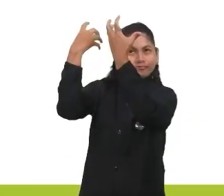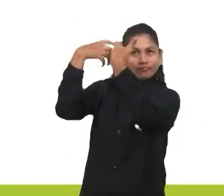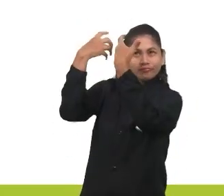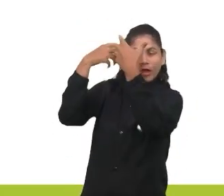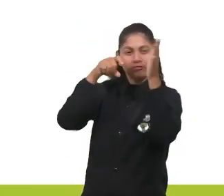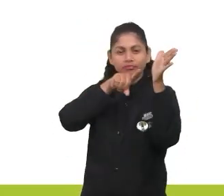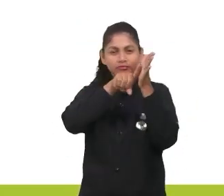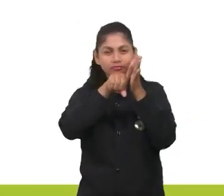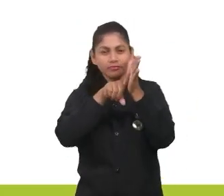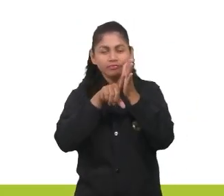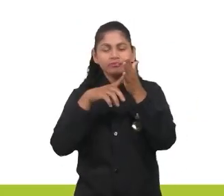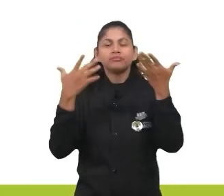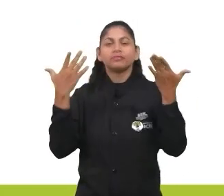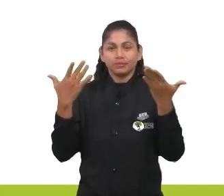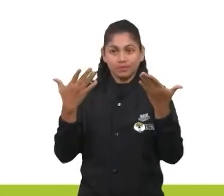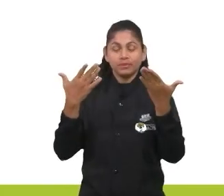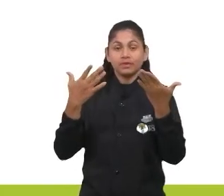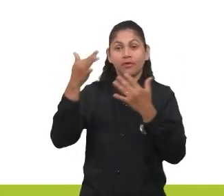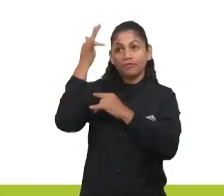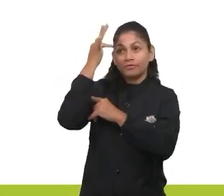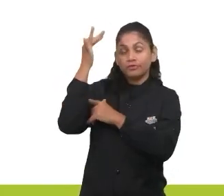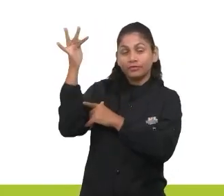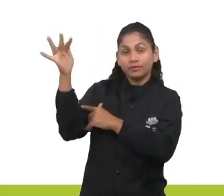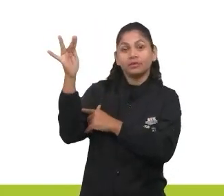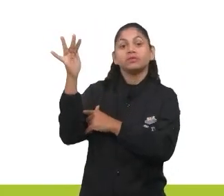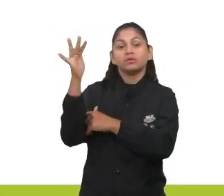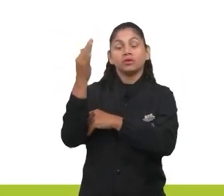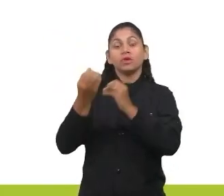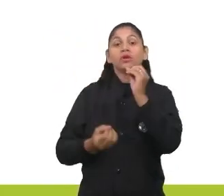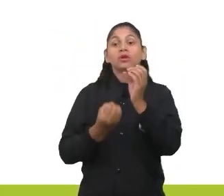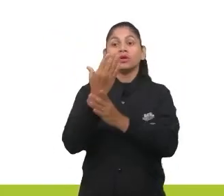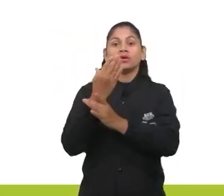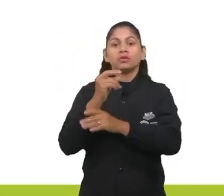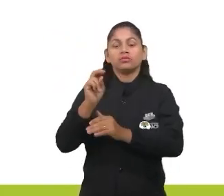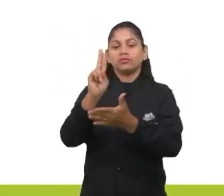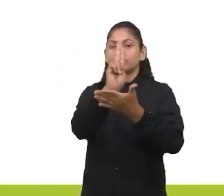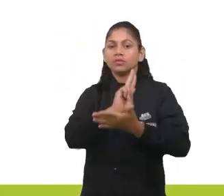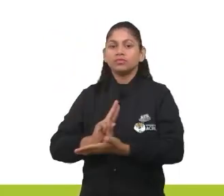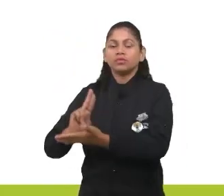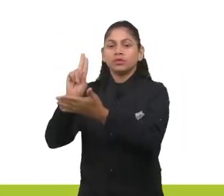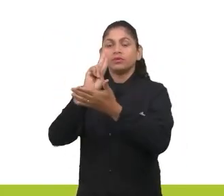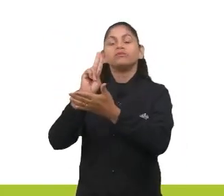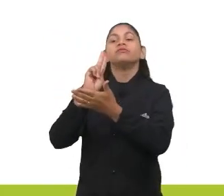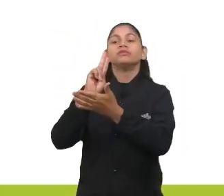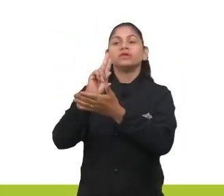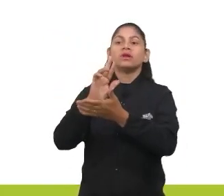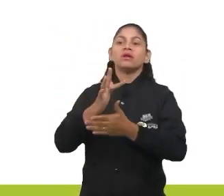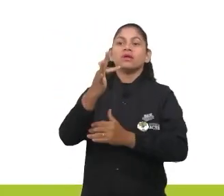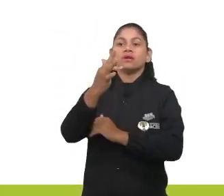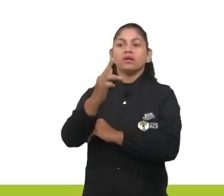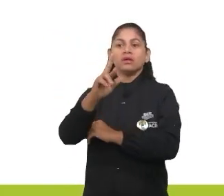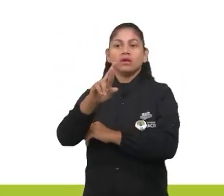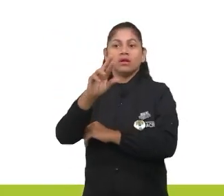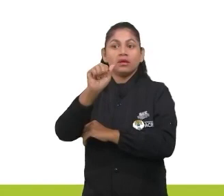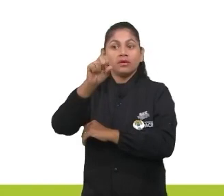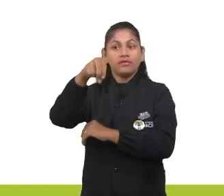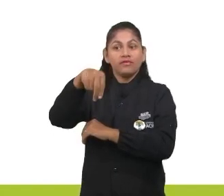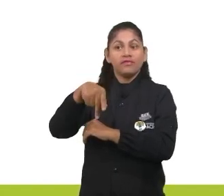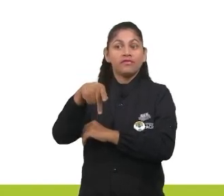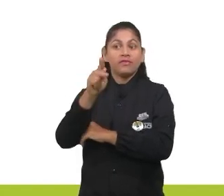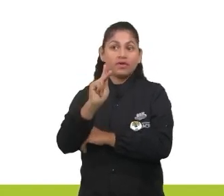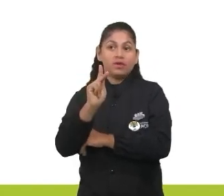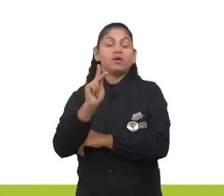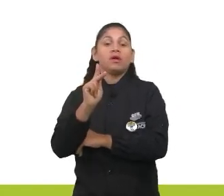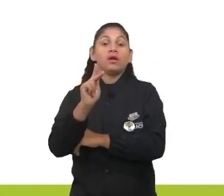filosófico, sociológico que surgiu na Universidade de Frankfurt, na Alemanha. Então, ela tinha